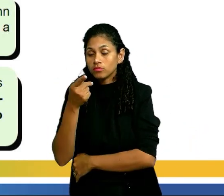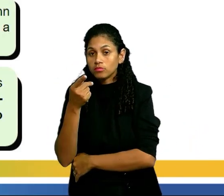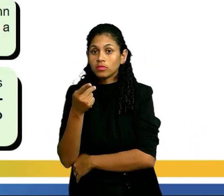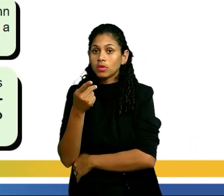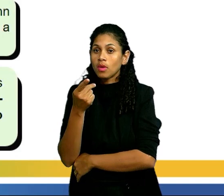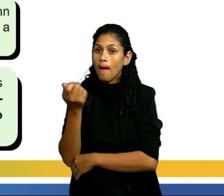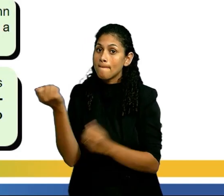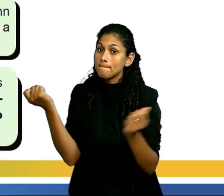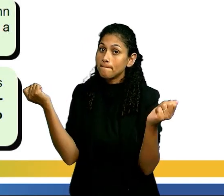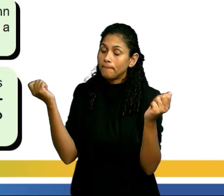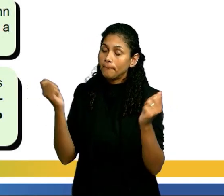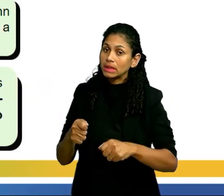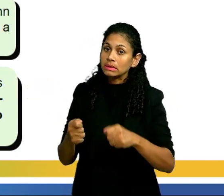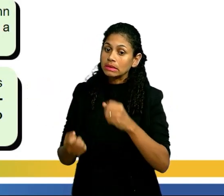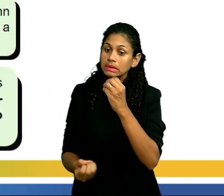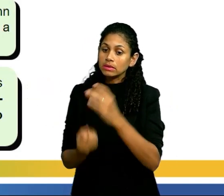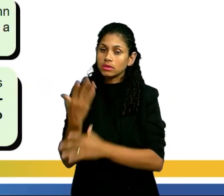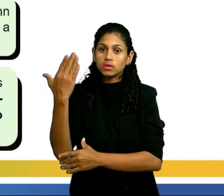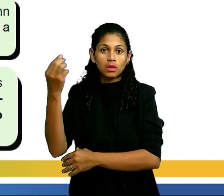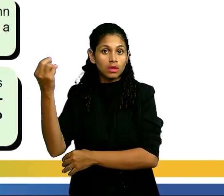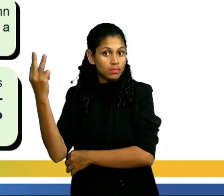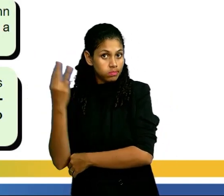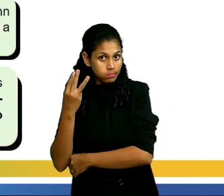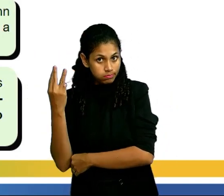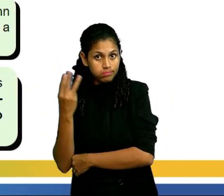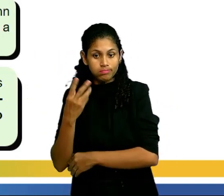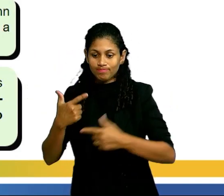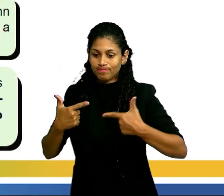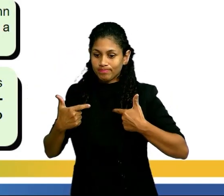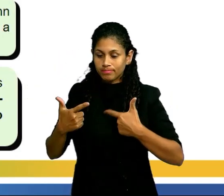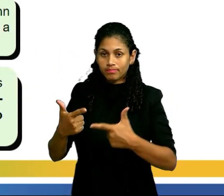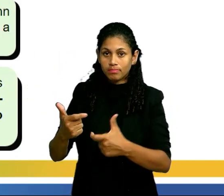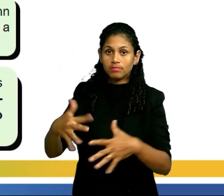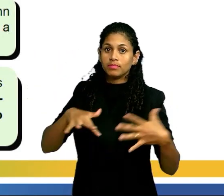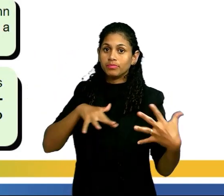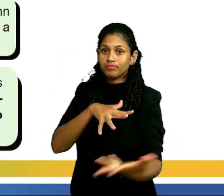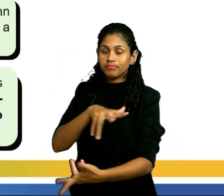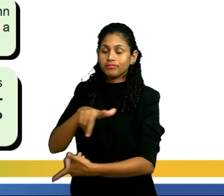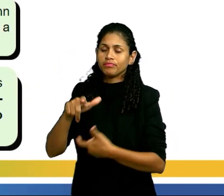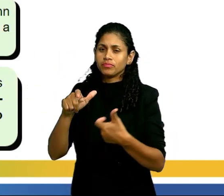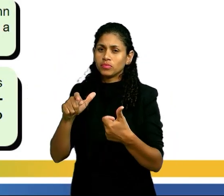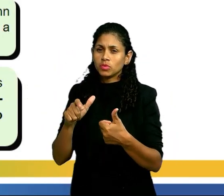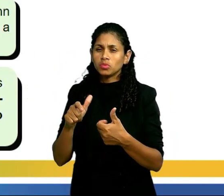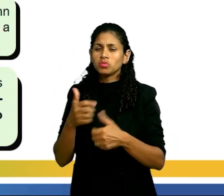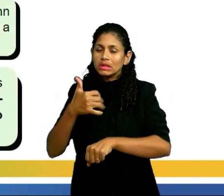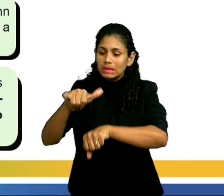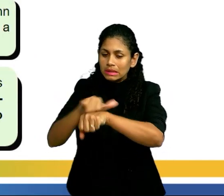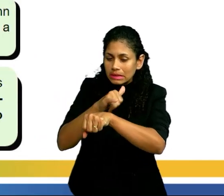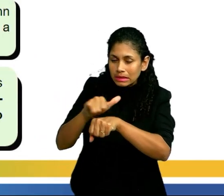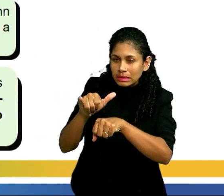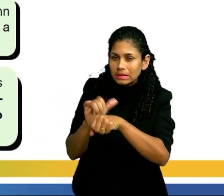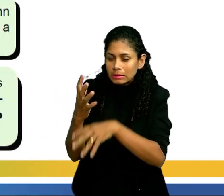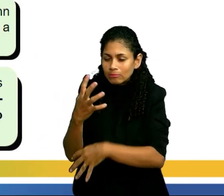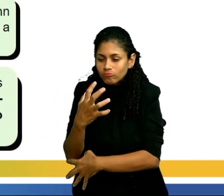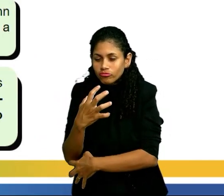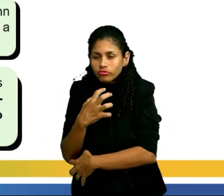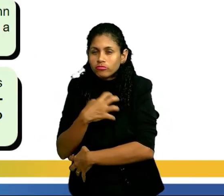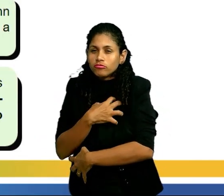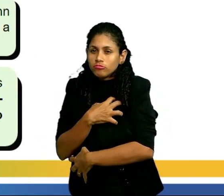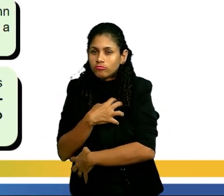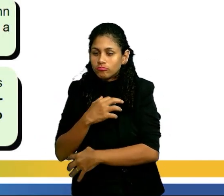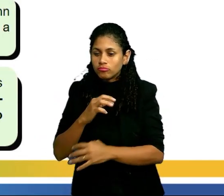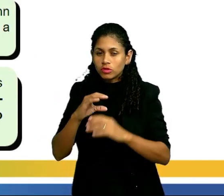terceira guerra. Foi uma estratégia também para mobilizar aí, para comover a comunidade internacional e